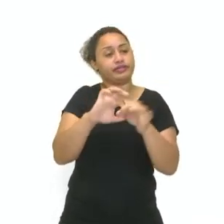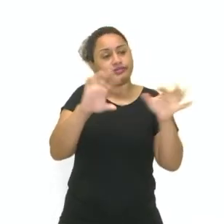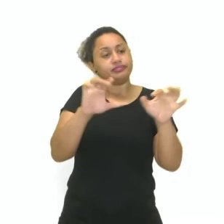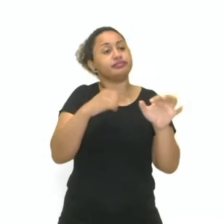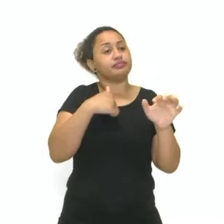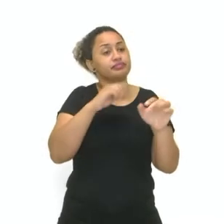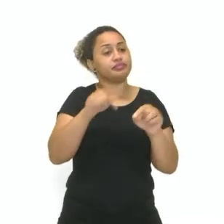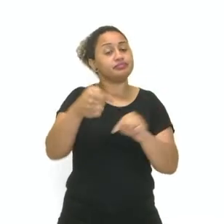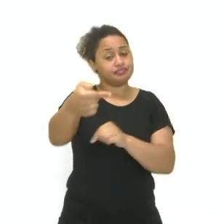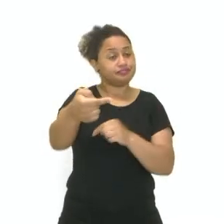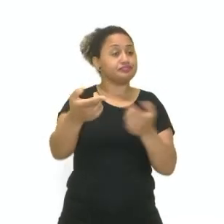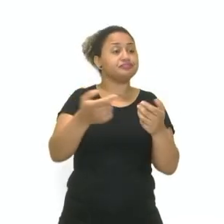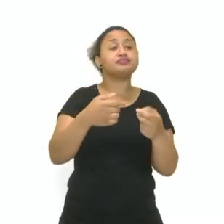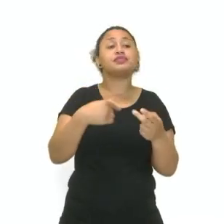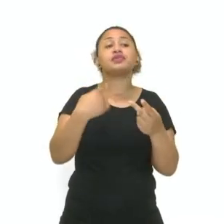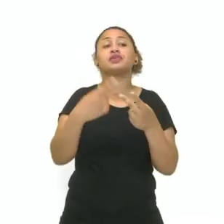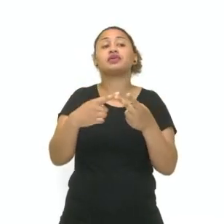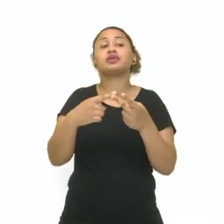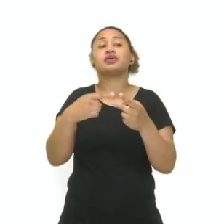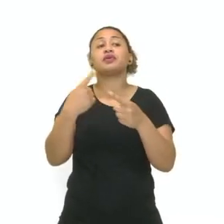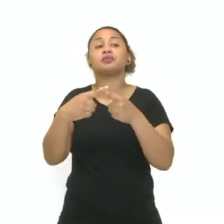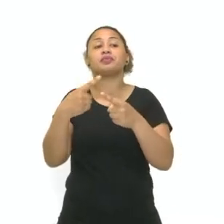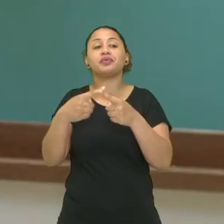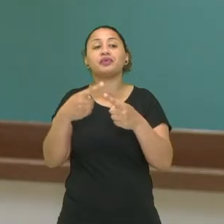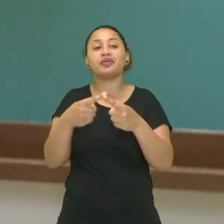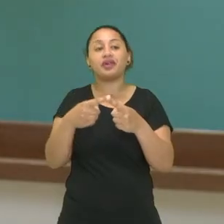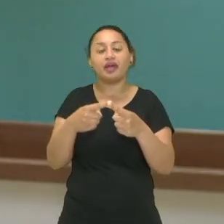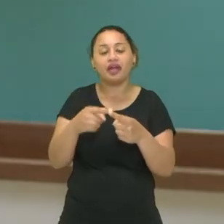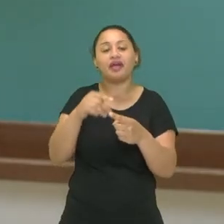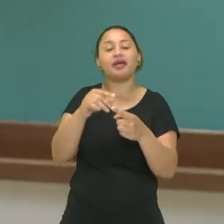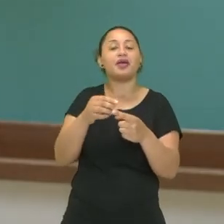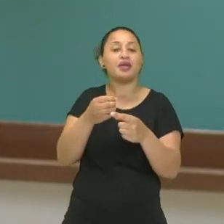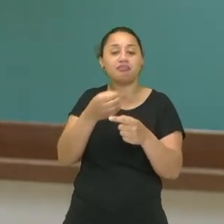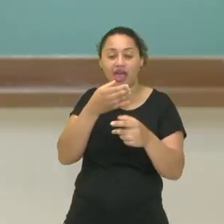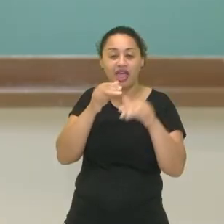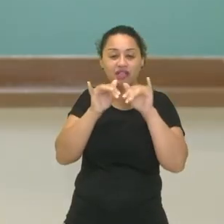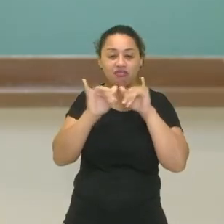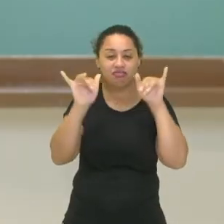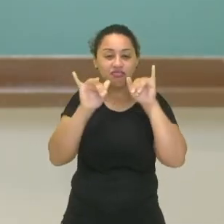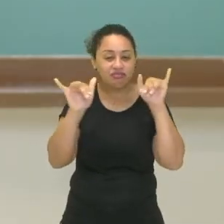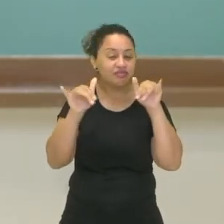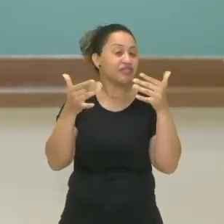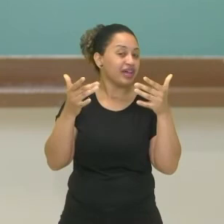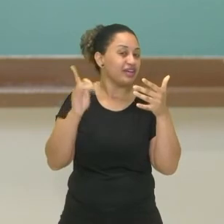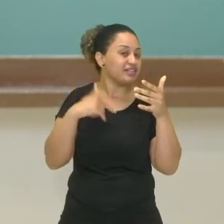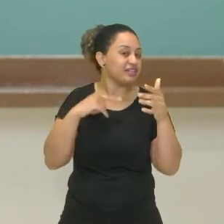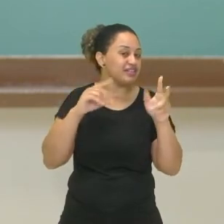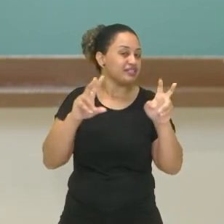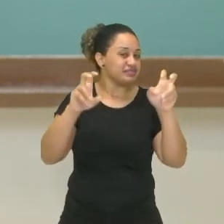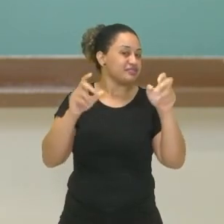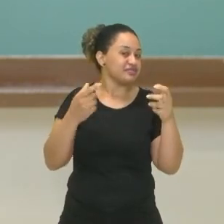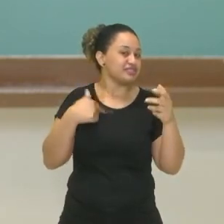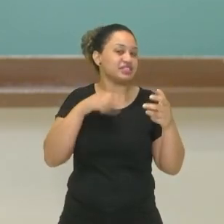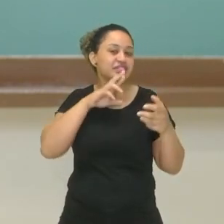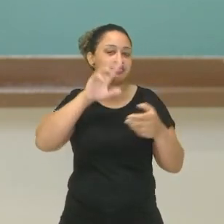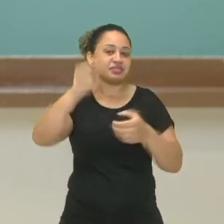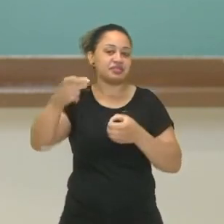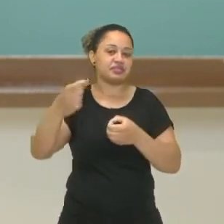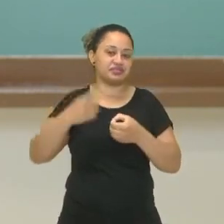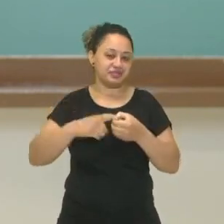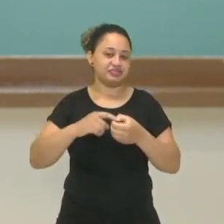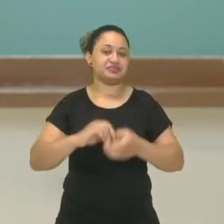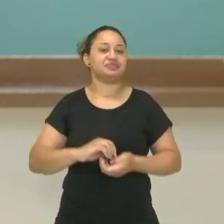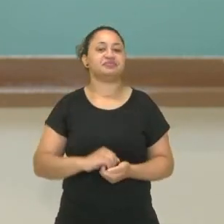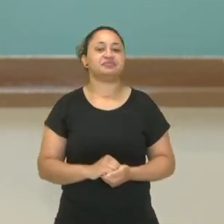prepostos. Por que a bem divulgada cloroquina é citada? Faz aí, que eu te aguardo aqui.